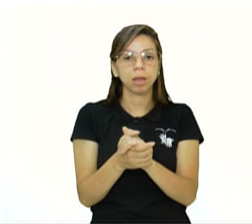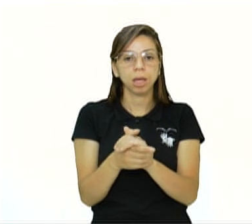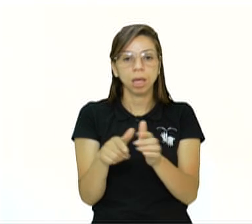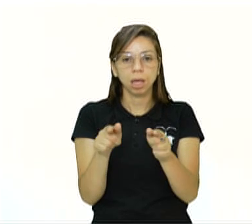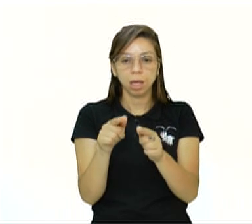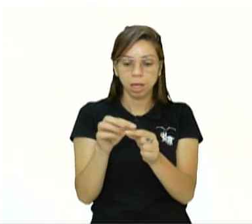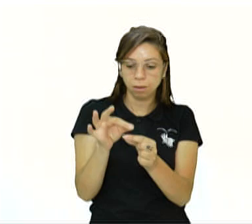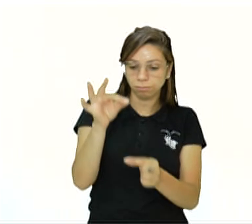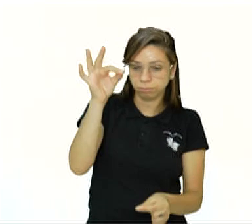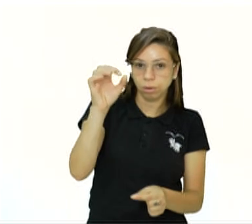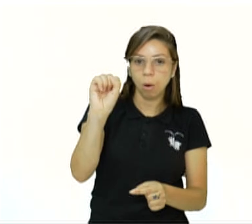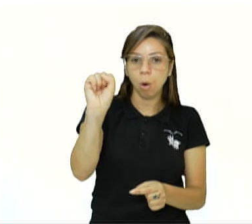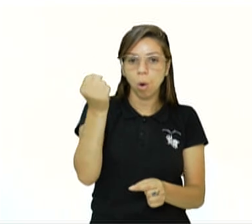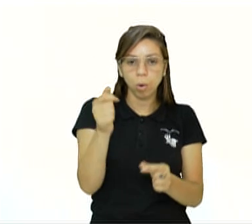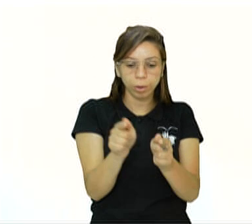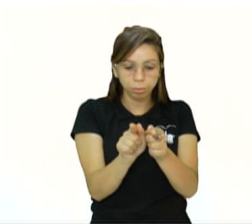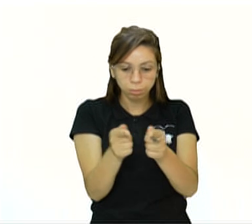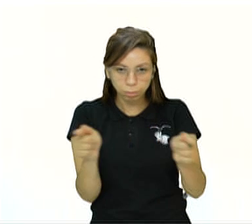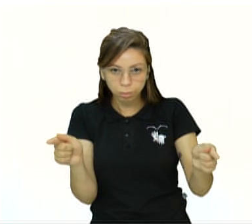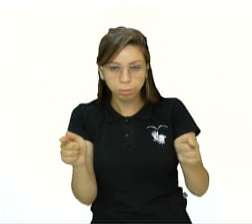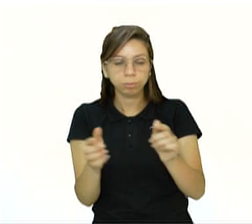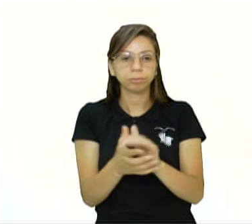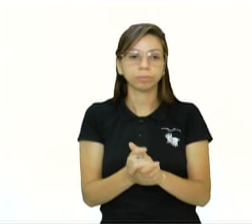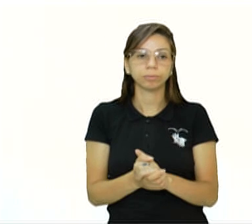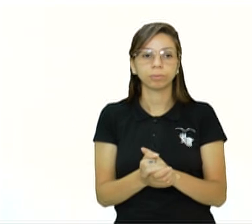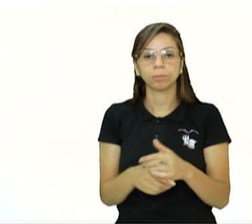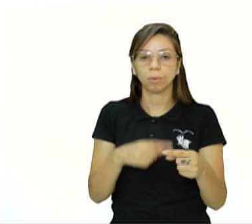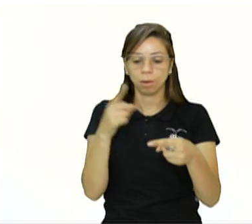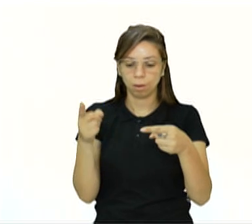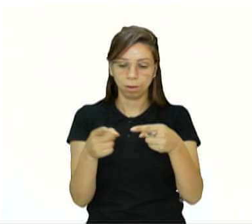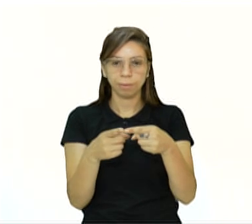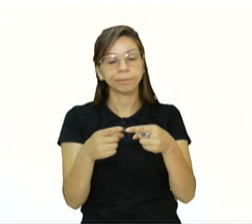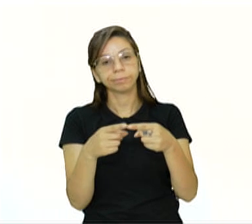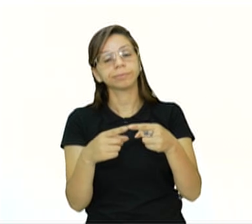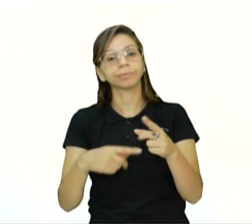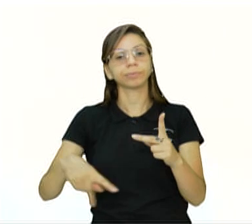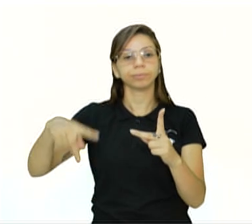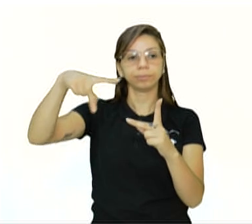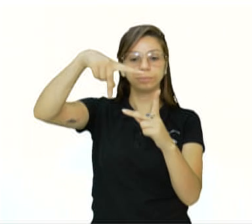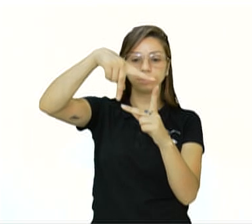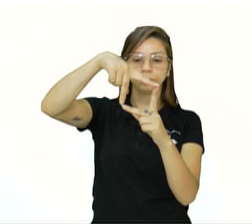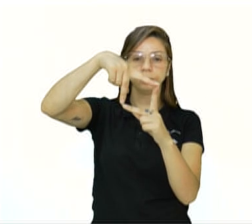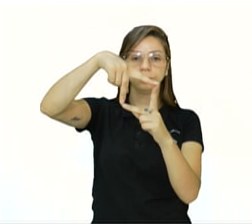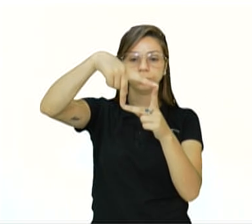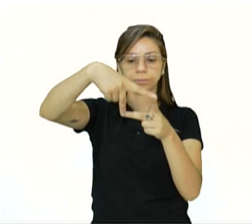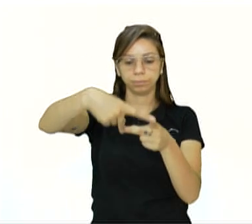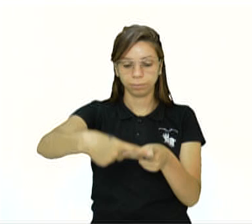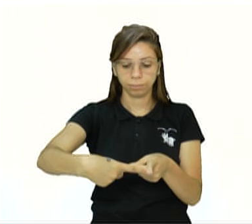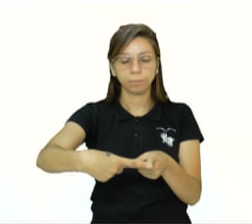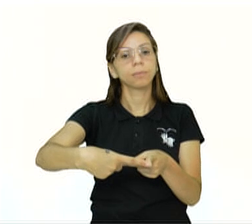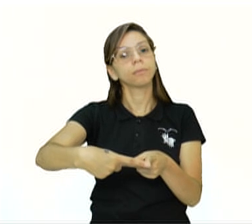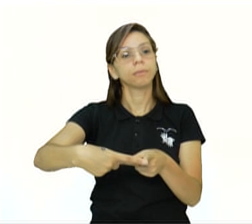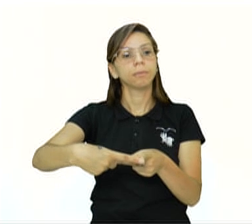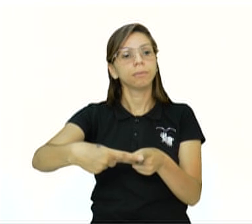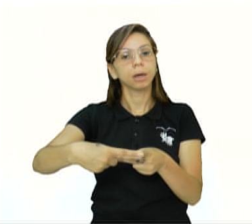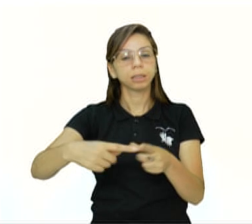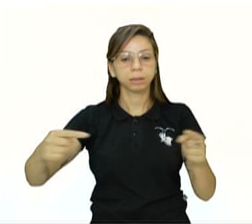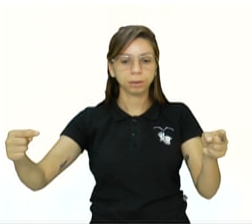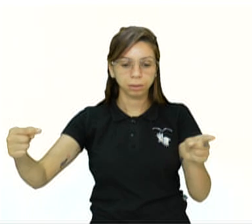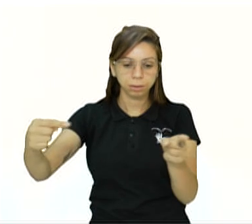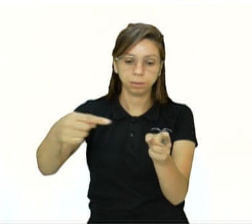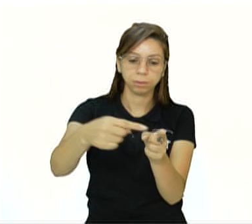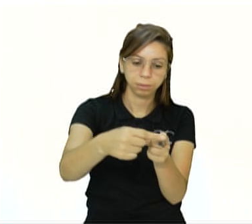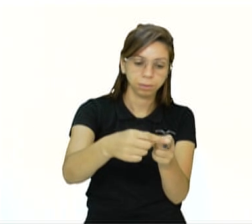espetinho. Passo 1. Como ela é uma pirâmide de base quadrada, ligue os palitinhos com as jujubas formando